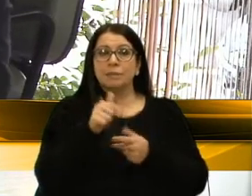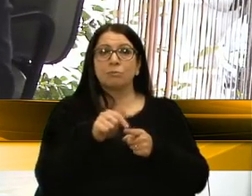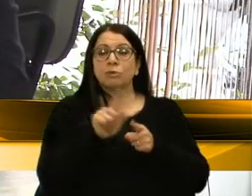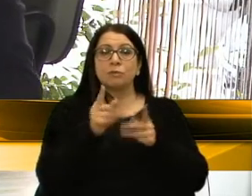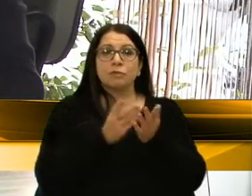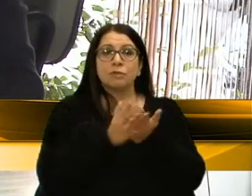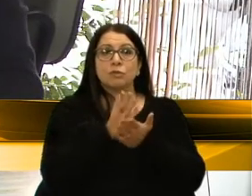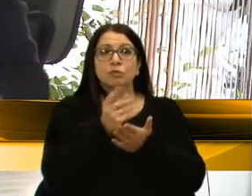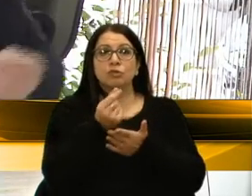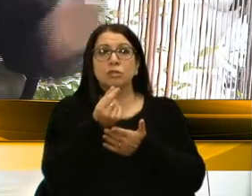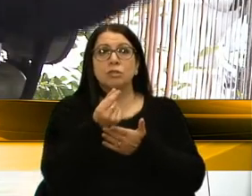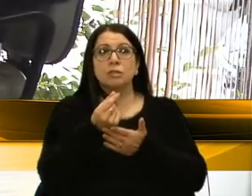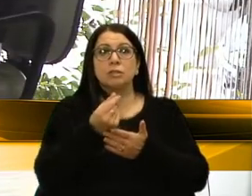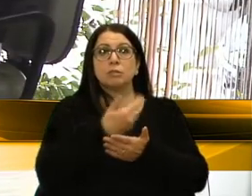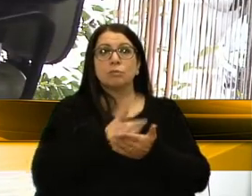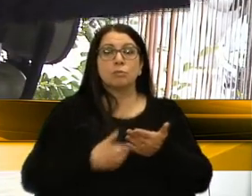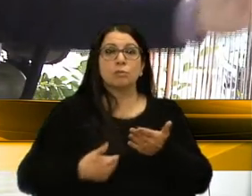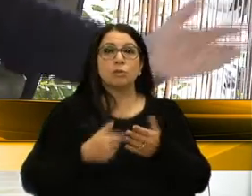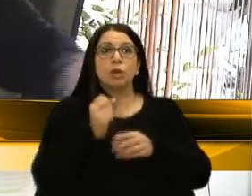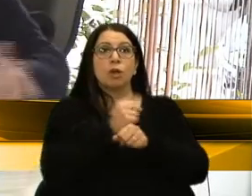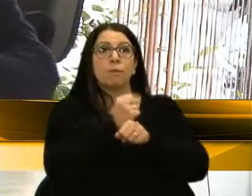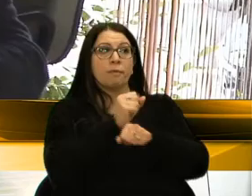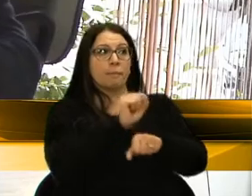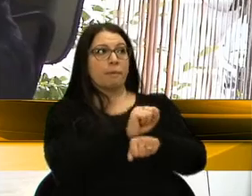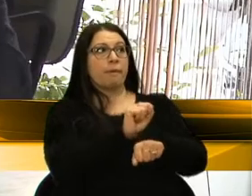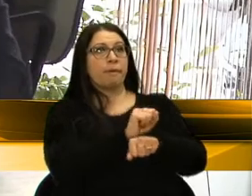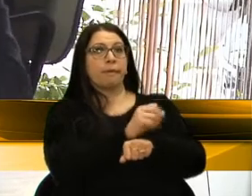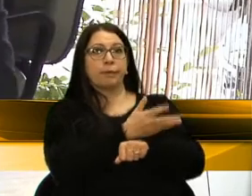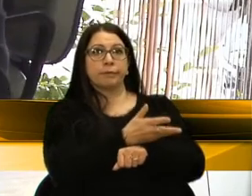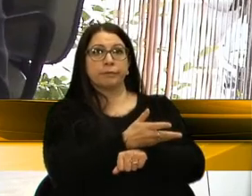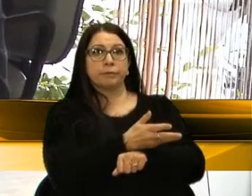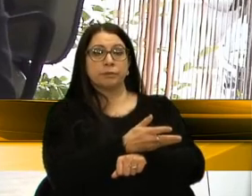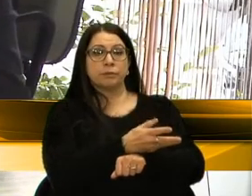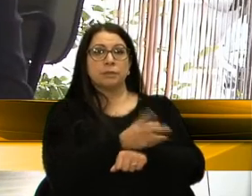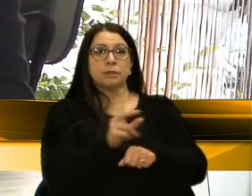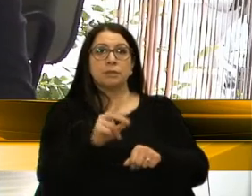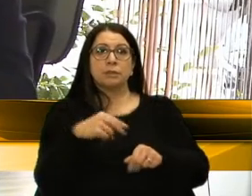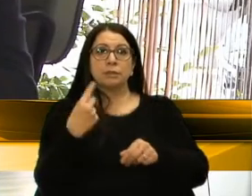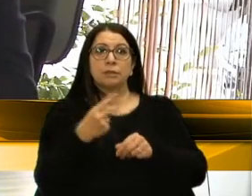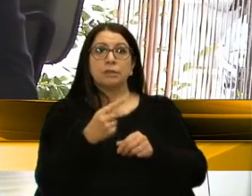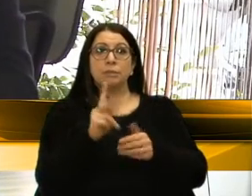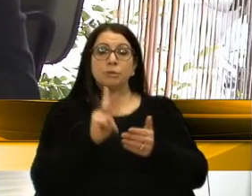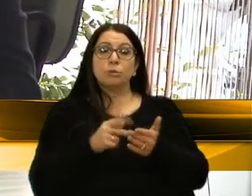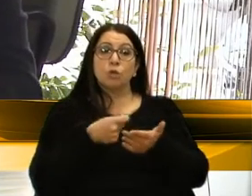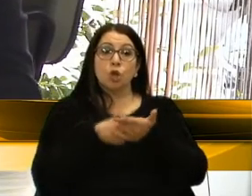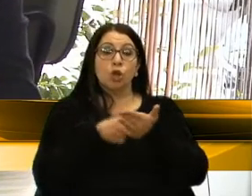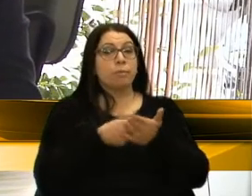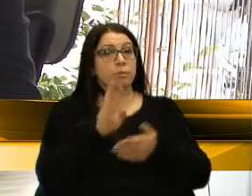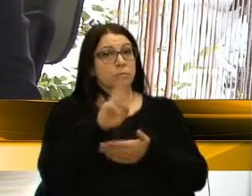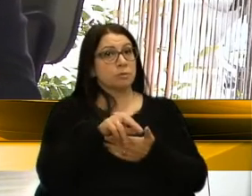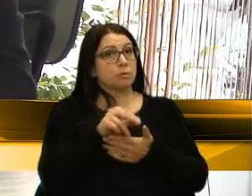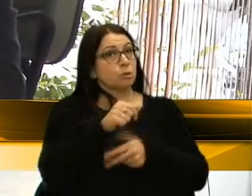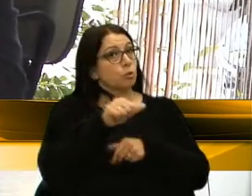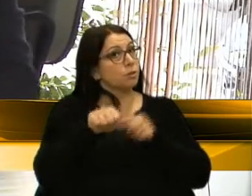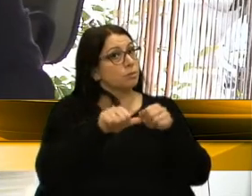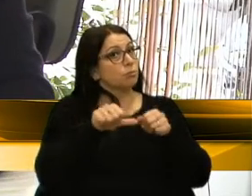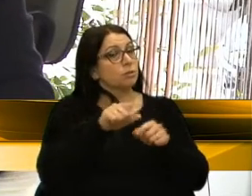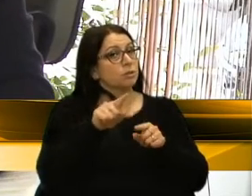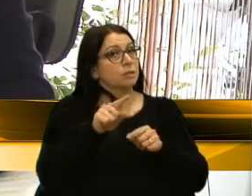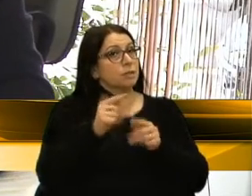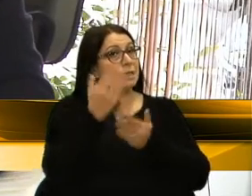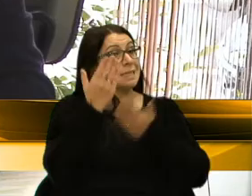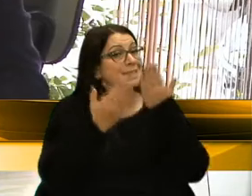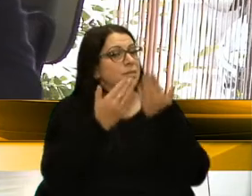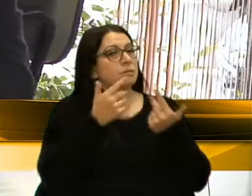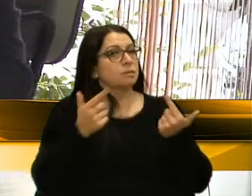o dinheiro público vai, a obra fica parada, o contribuinte cobra com razão, então algo tem que mudar nessas